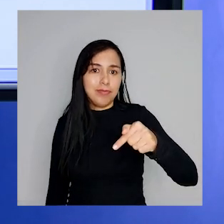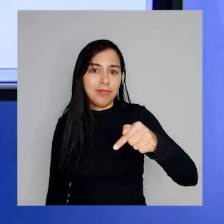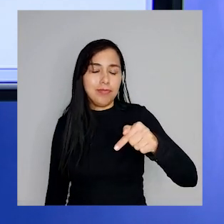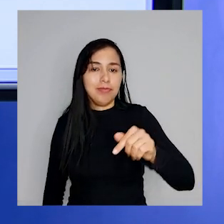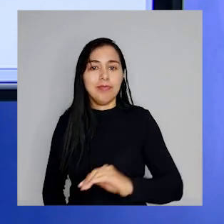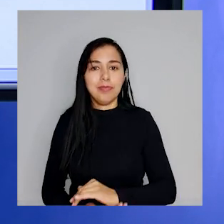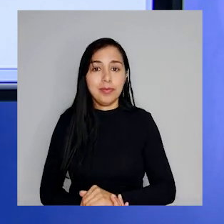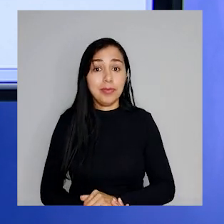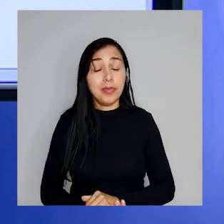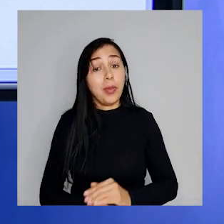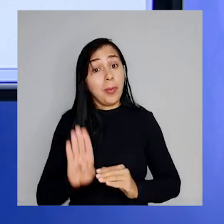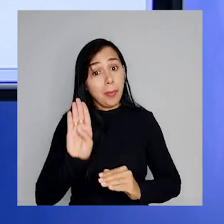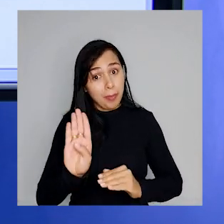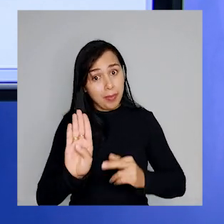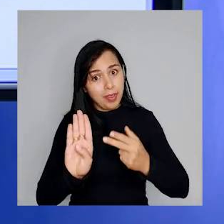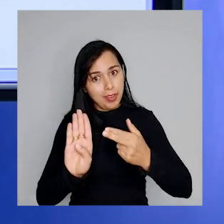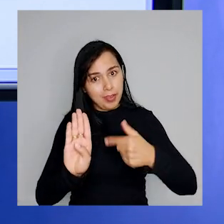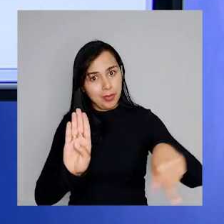pontos.